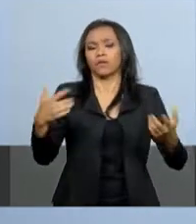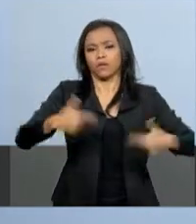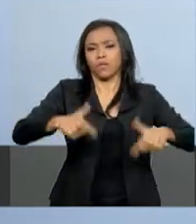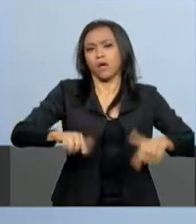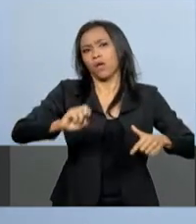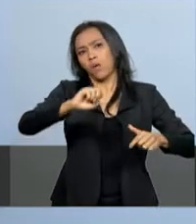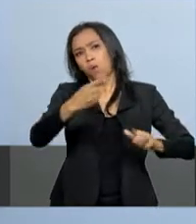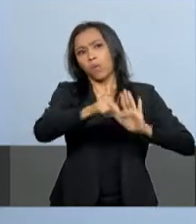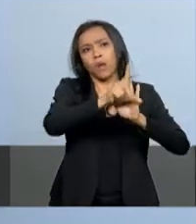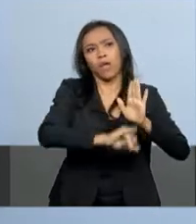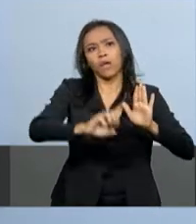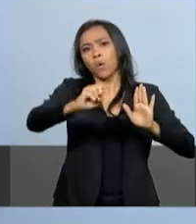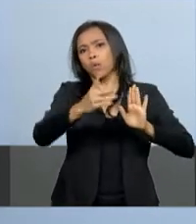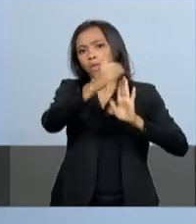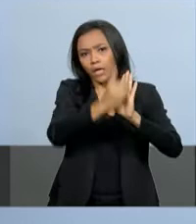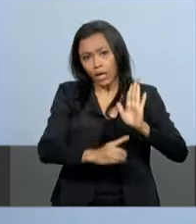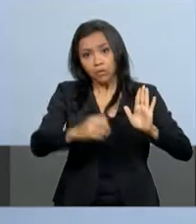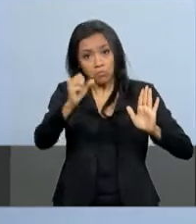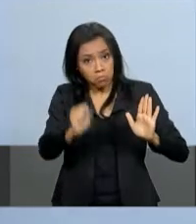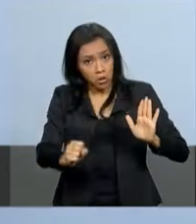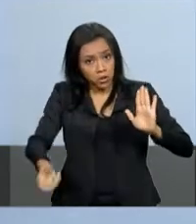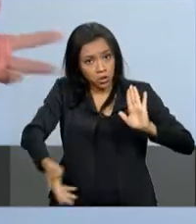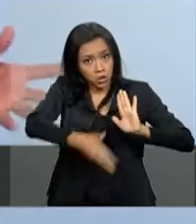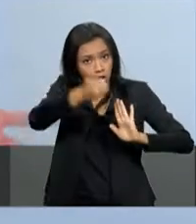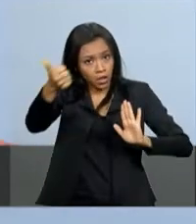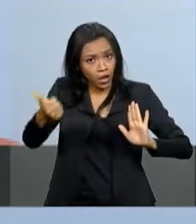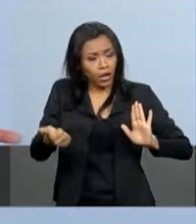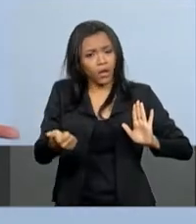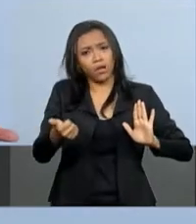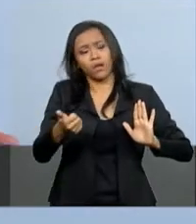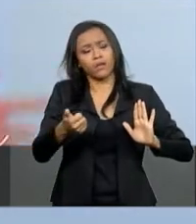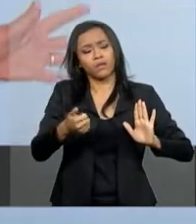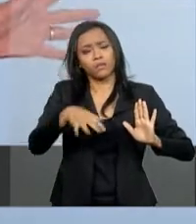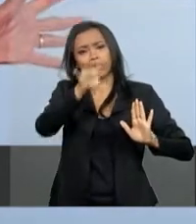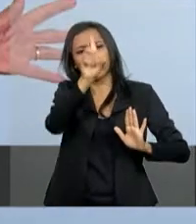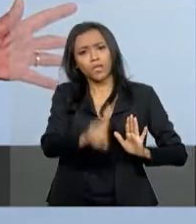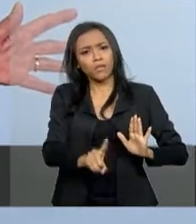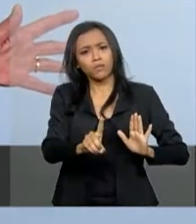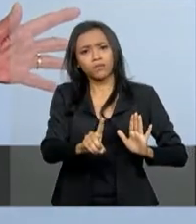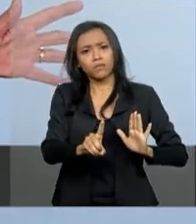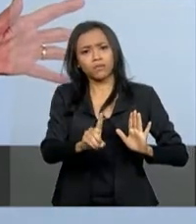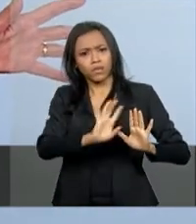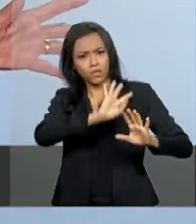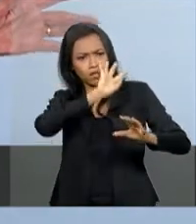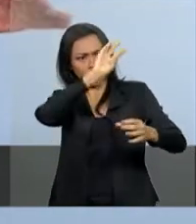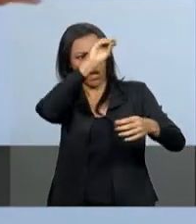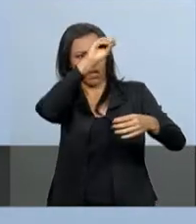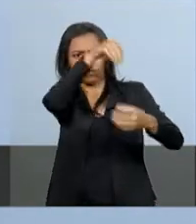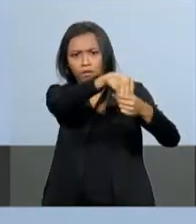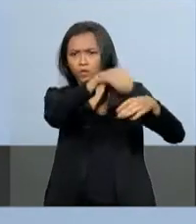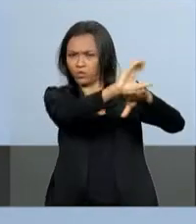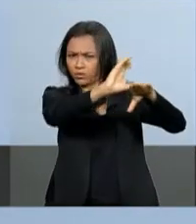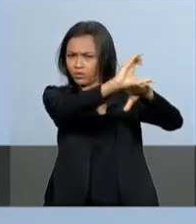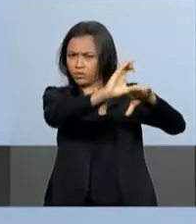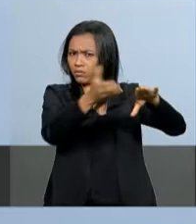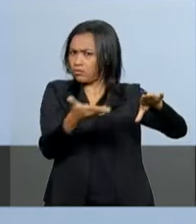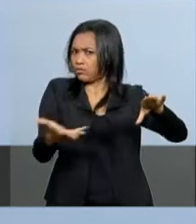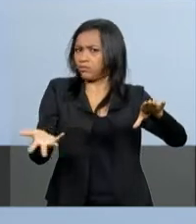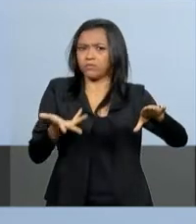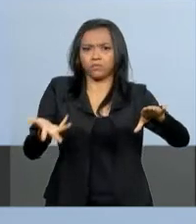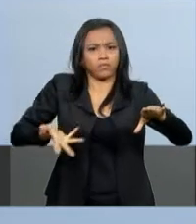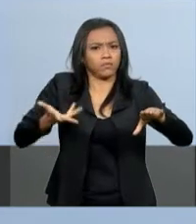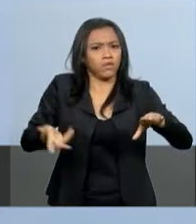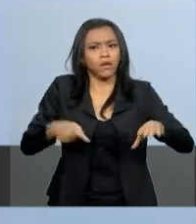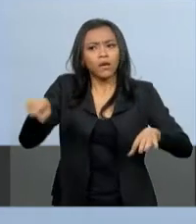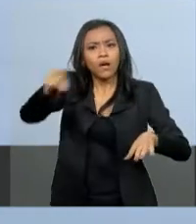pode retirar direitos que estão esculpidos na constituição federal as pessoas se esquecem que a